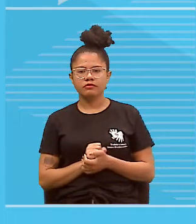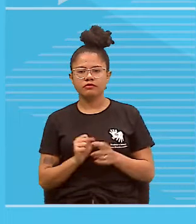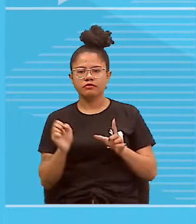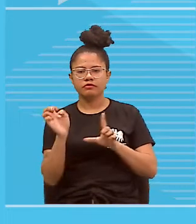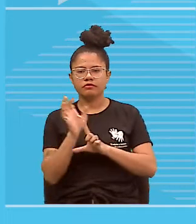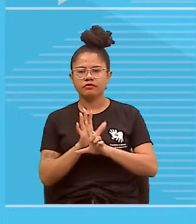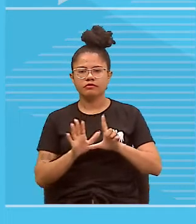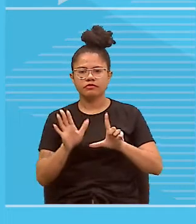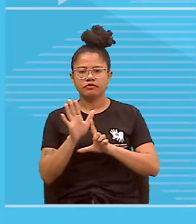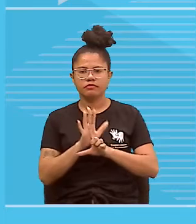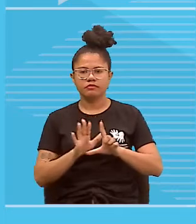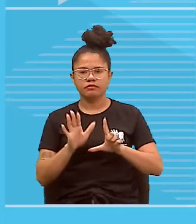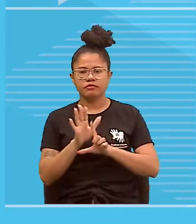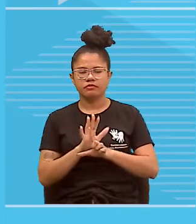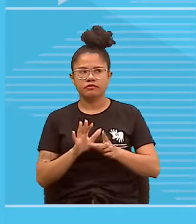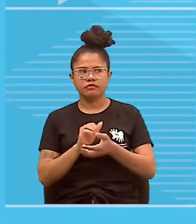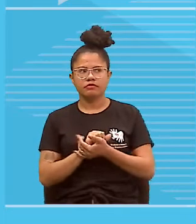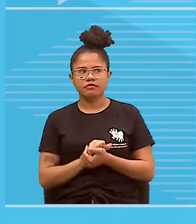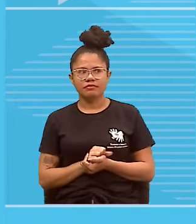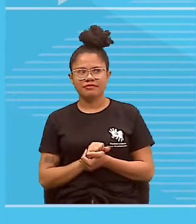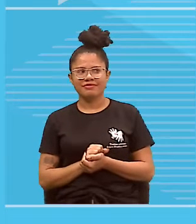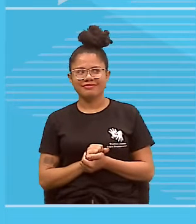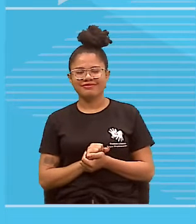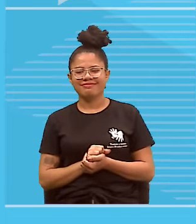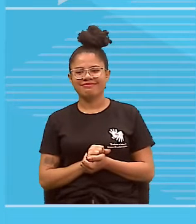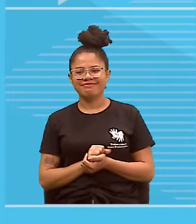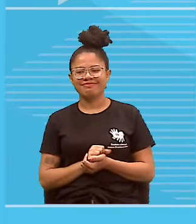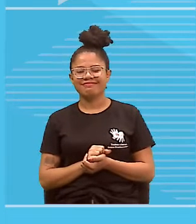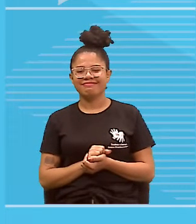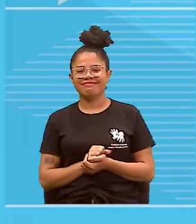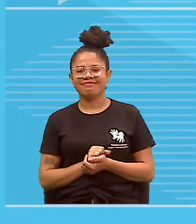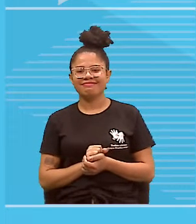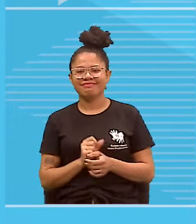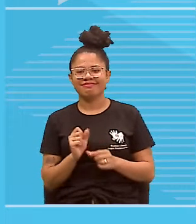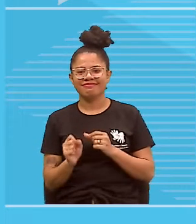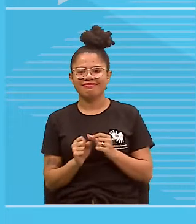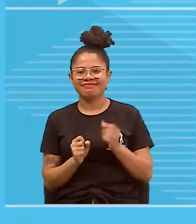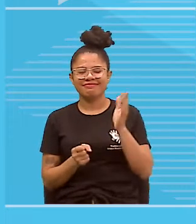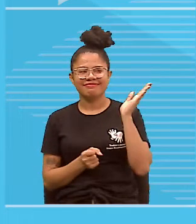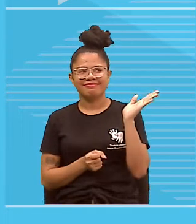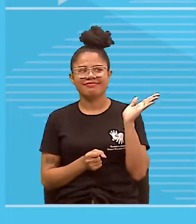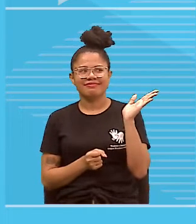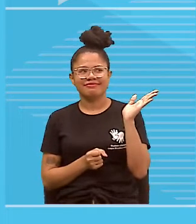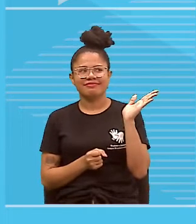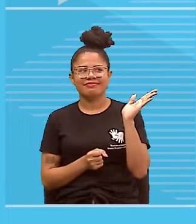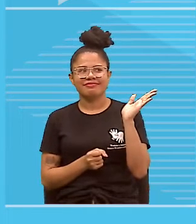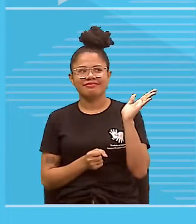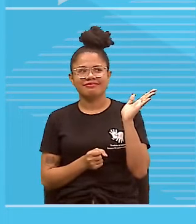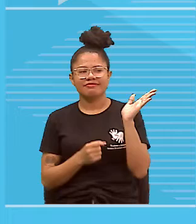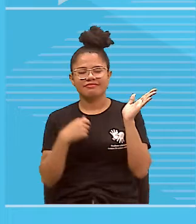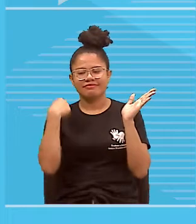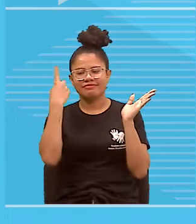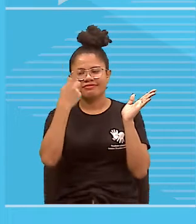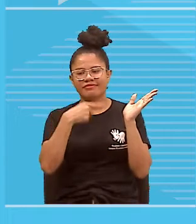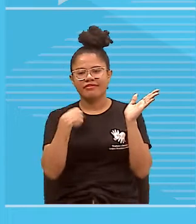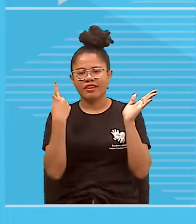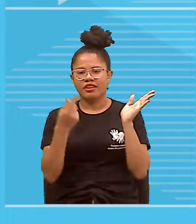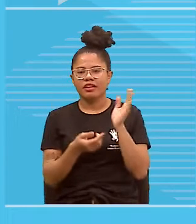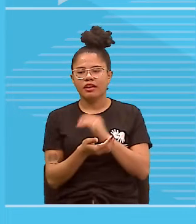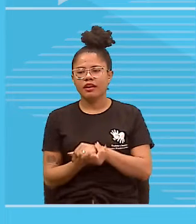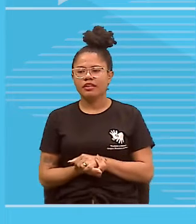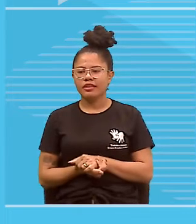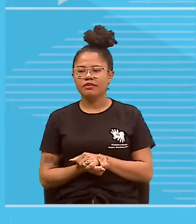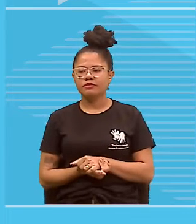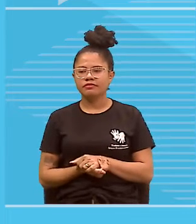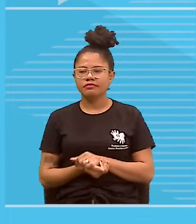do perfil de Charles Darwin meu tatara tatara vou E aí fez uma montagem aí com o crânio eu achei interessante Então